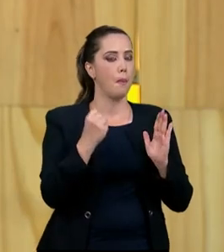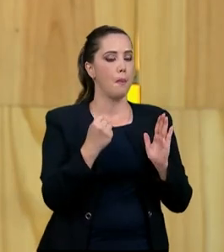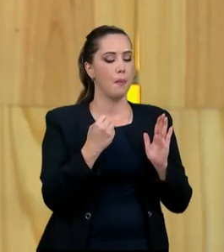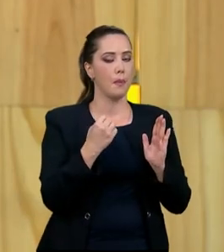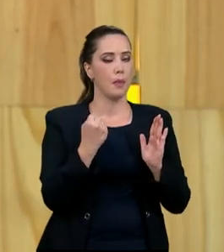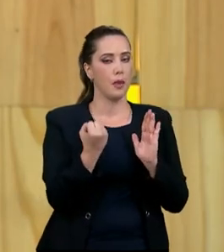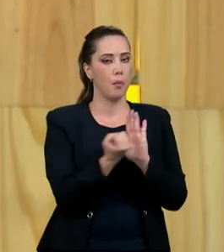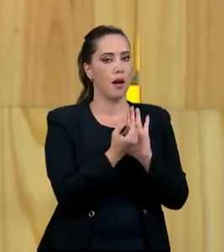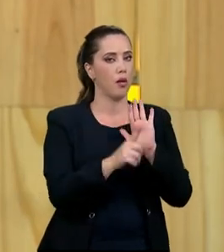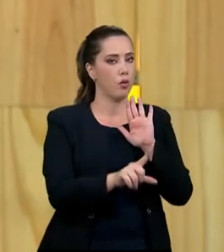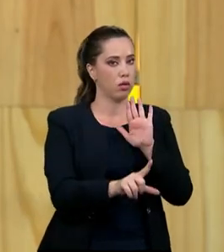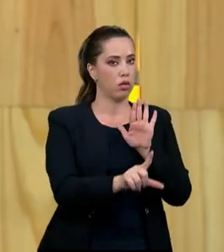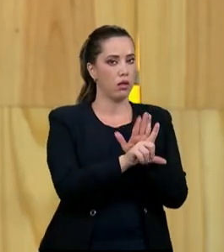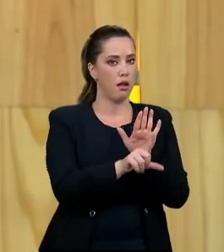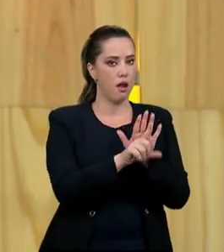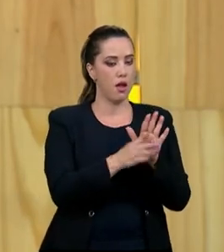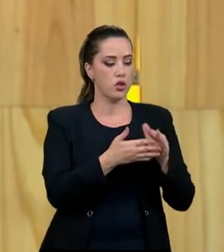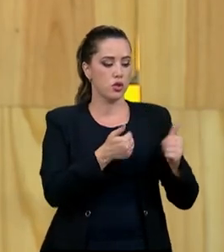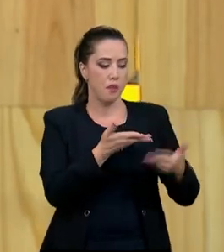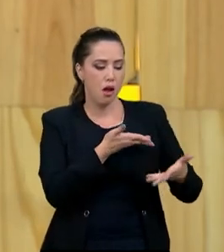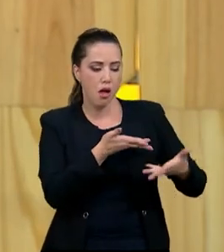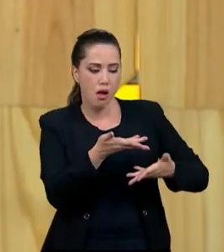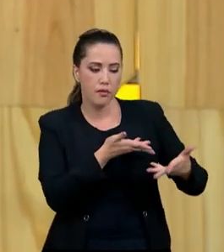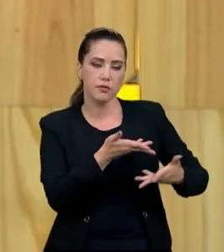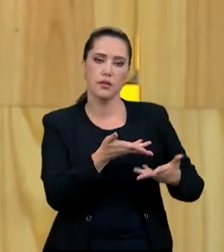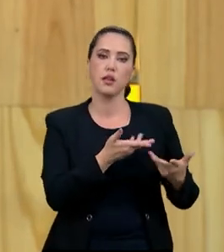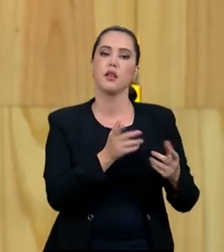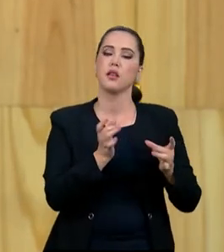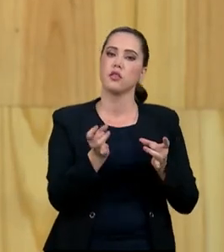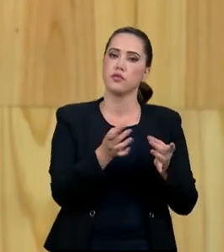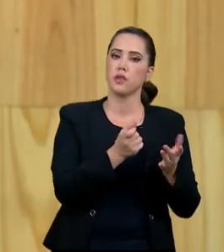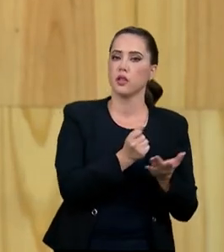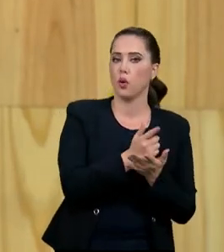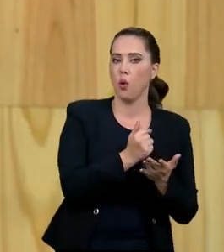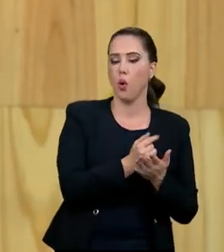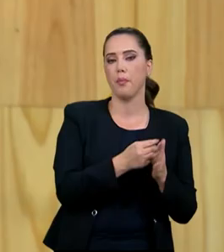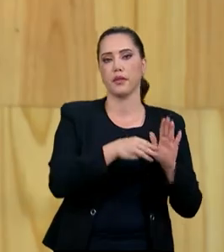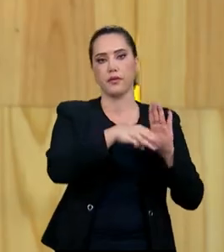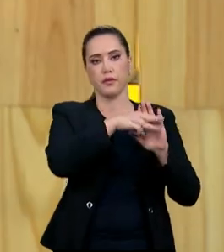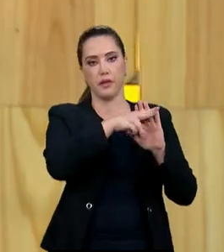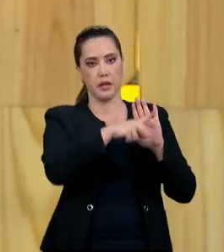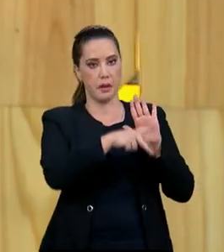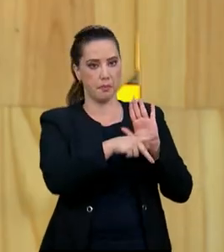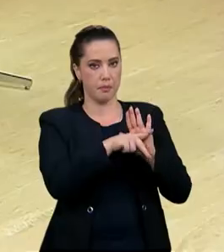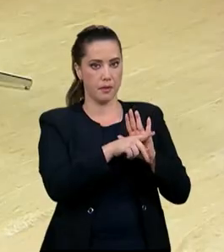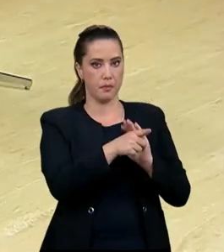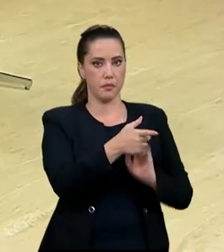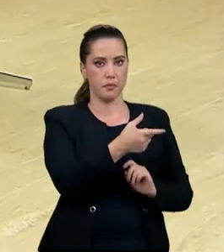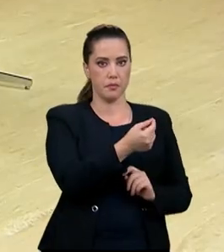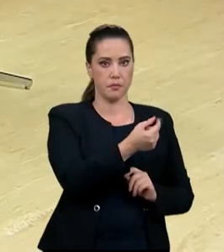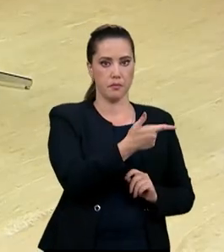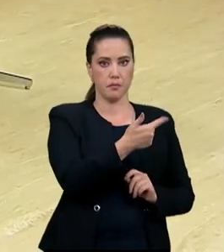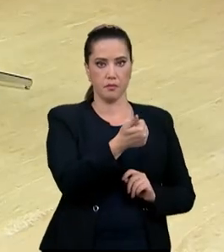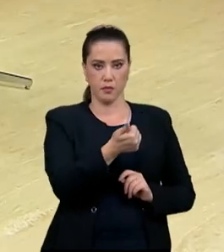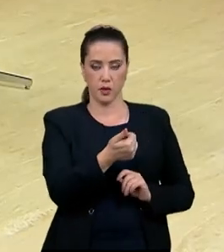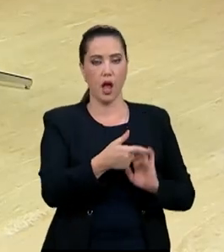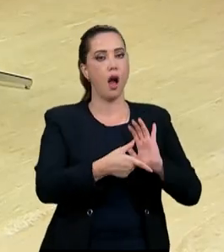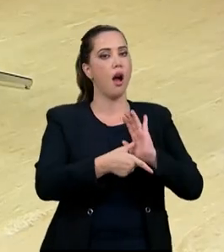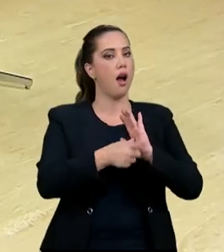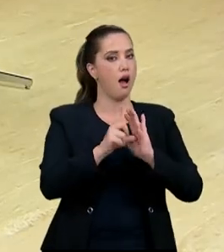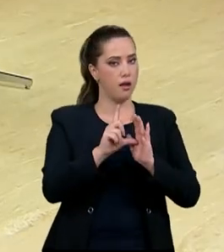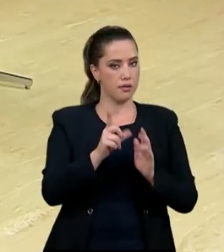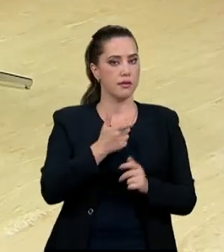o marco de melhoria do ambiente de negócios, que foi a medida provisória agora de 2021. Antes disso, a gente